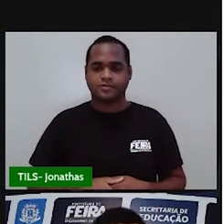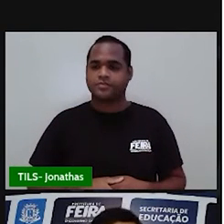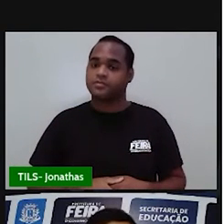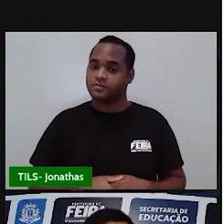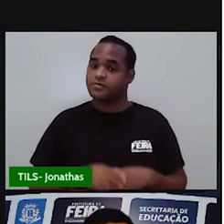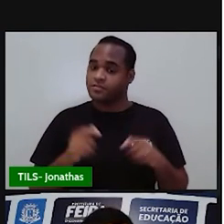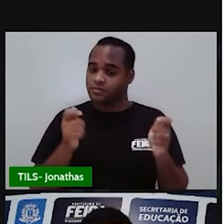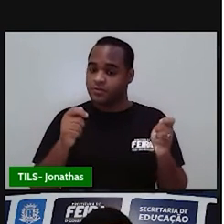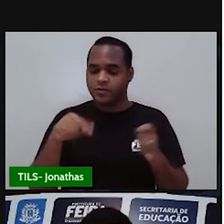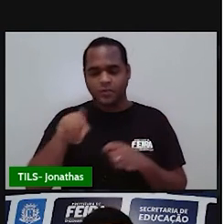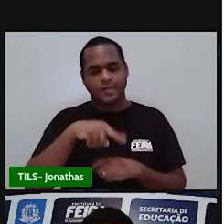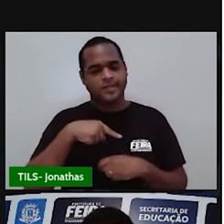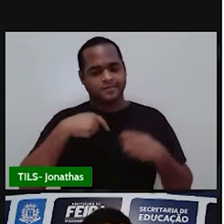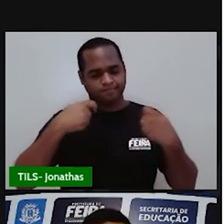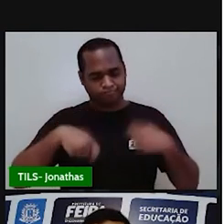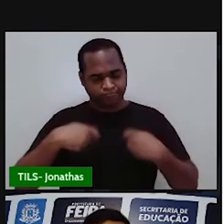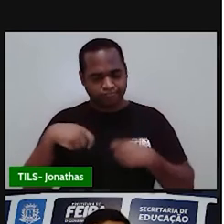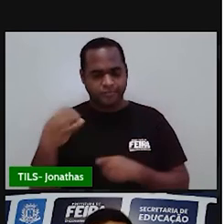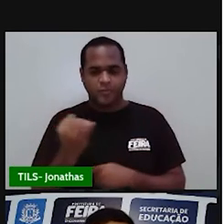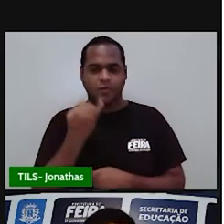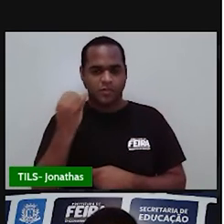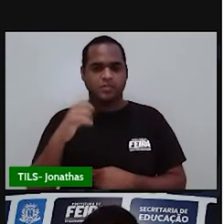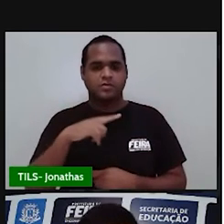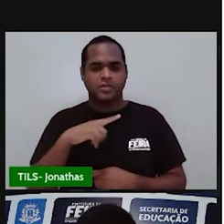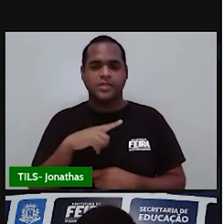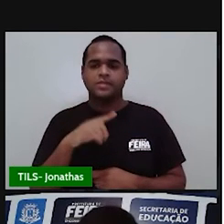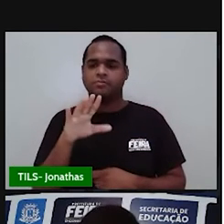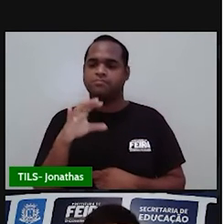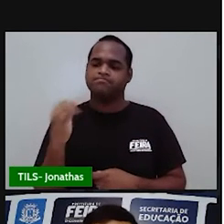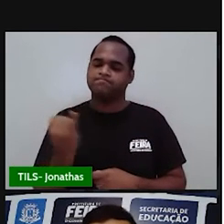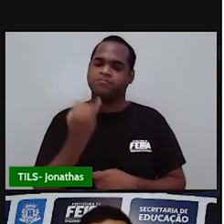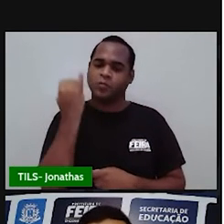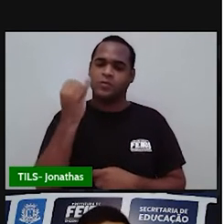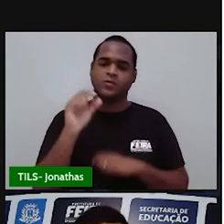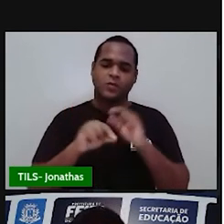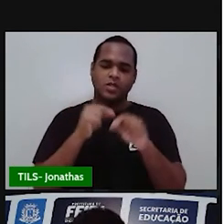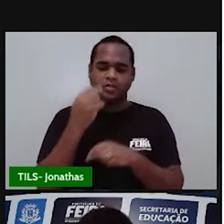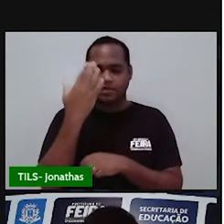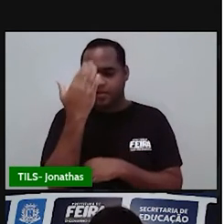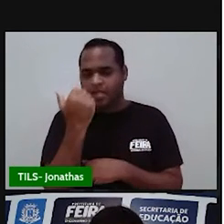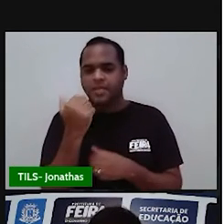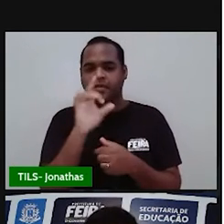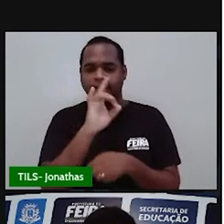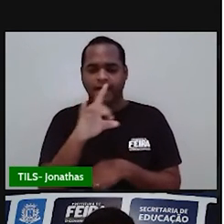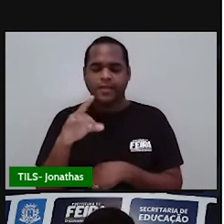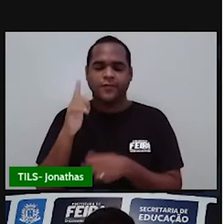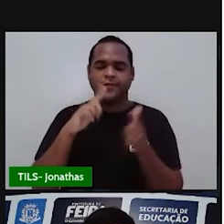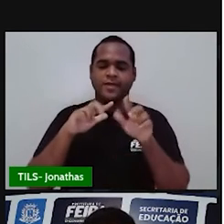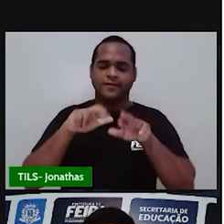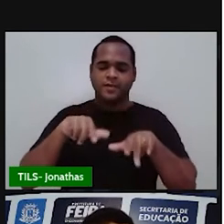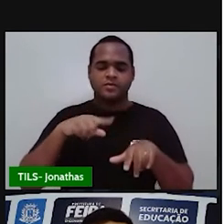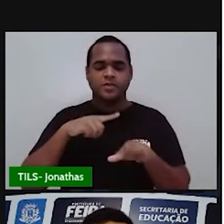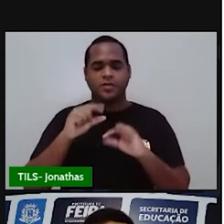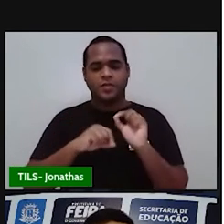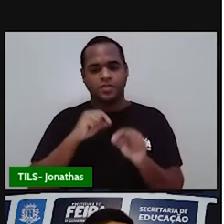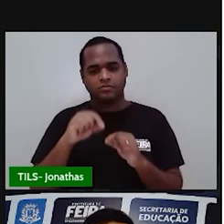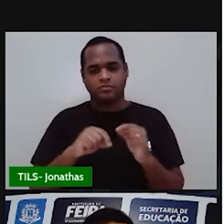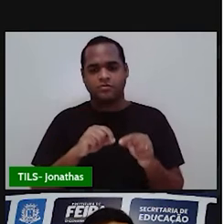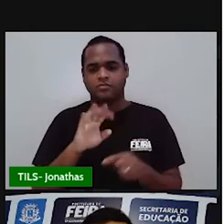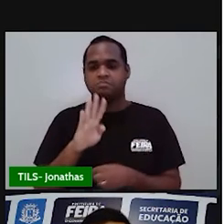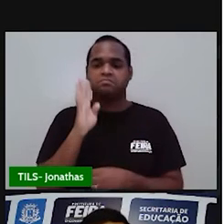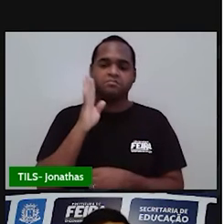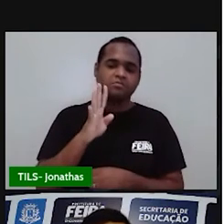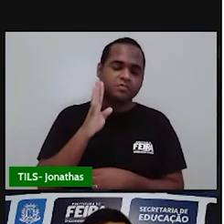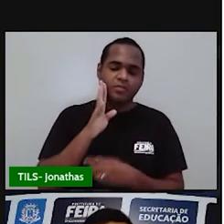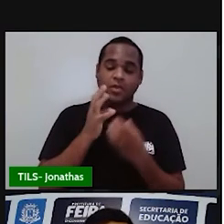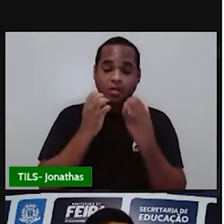precisa saber disso. Por que que é importante saber sobre isso? Né? Por que que é legal